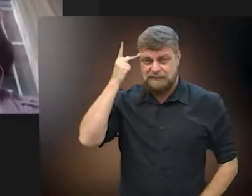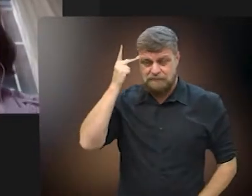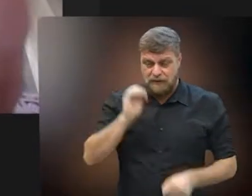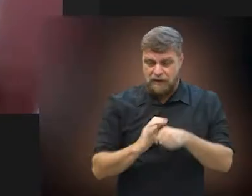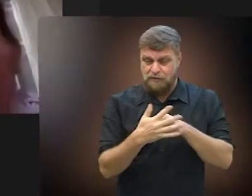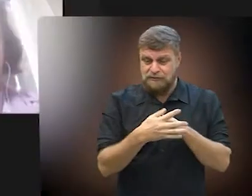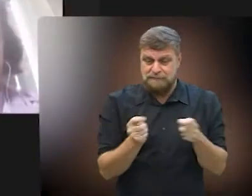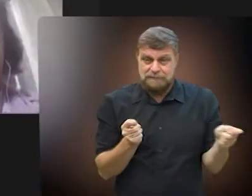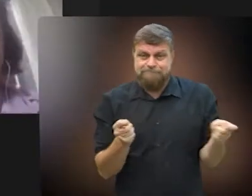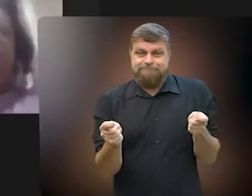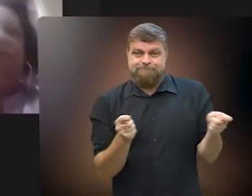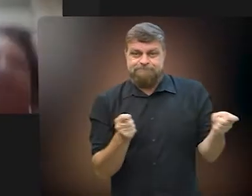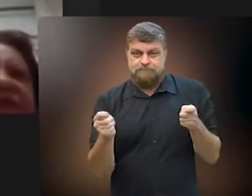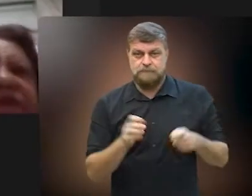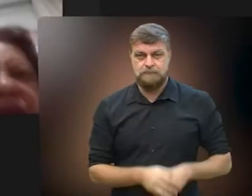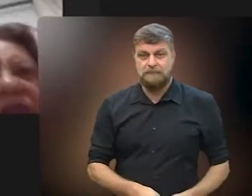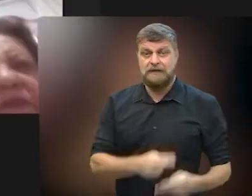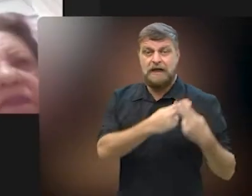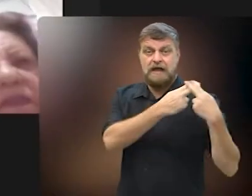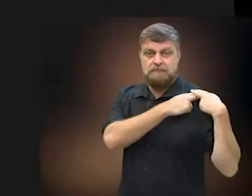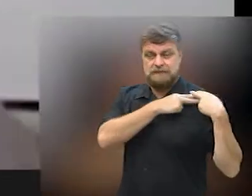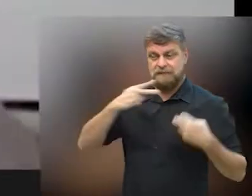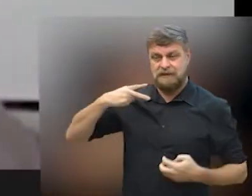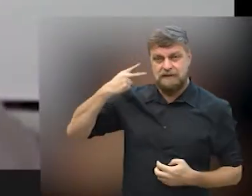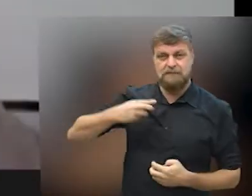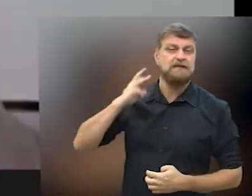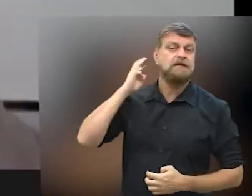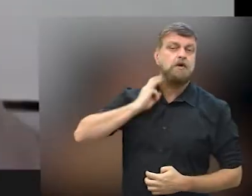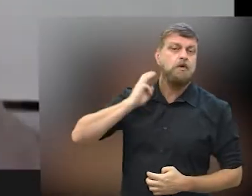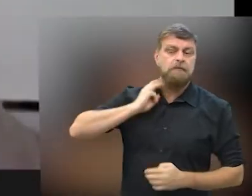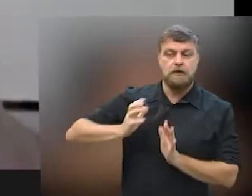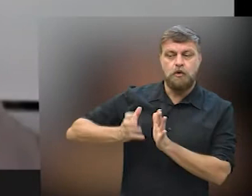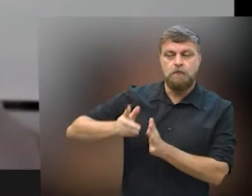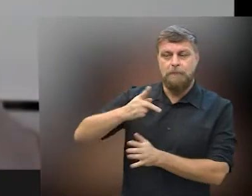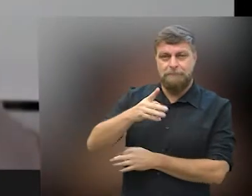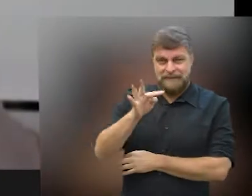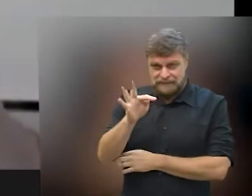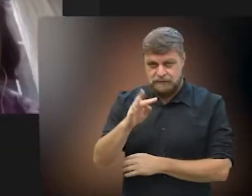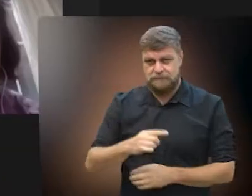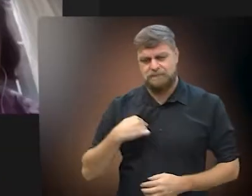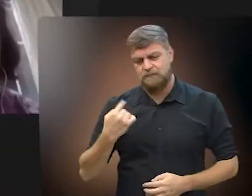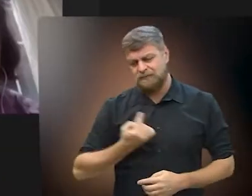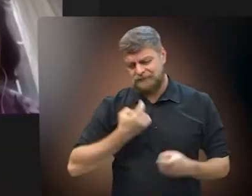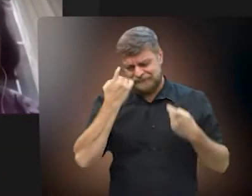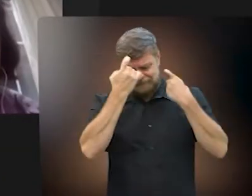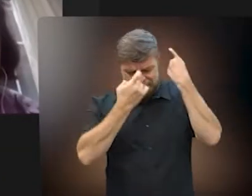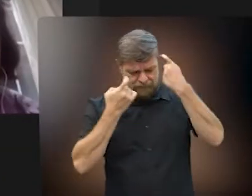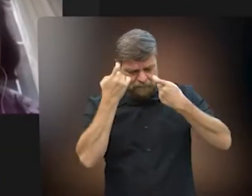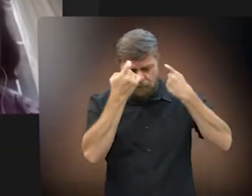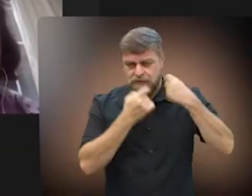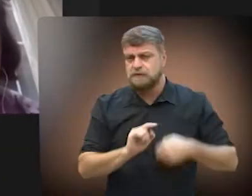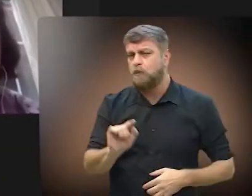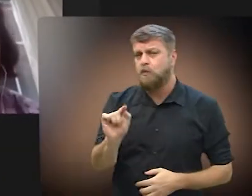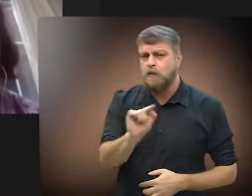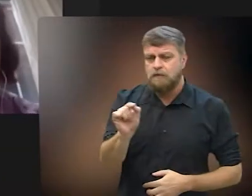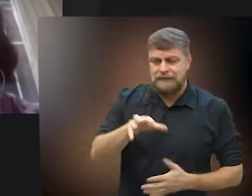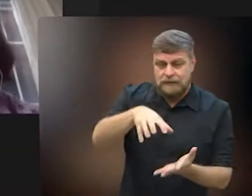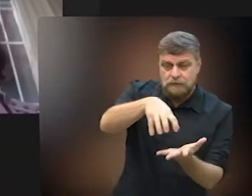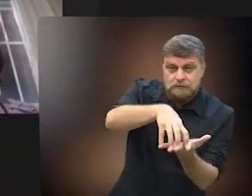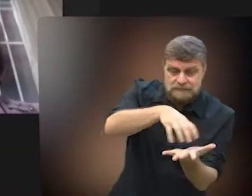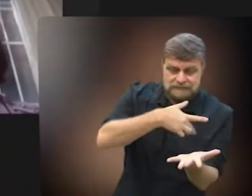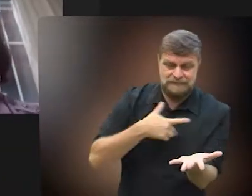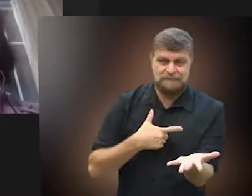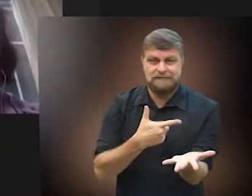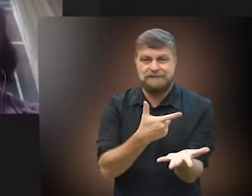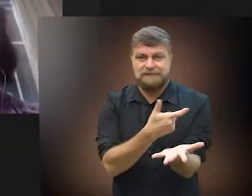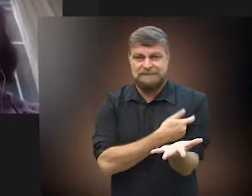de contenção à pandemia. O debate foi comandado pelo vereador Cecílio Santos, do PT. Uma das preocupações nossa é justamente